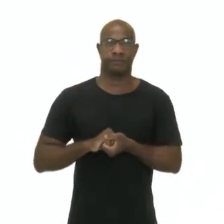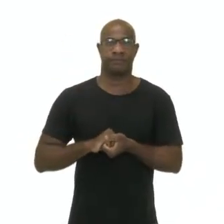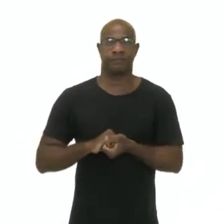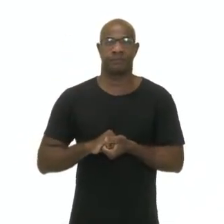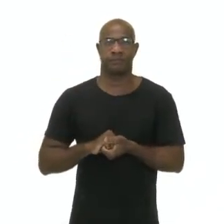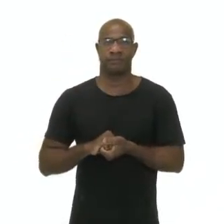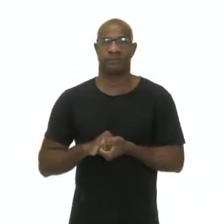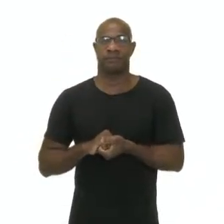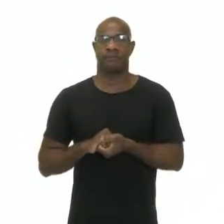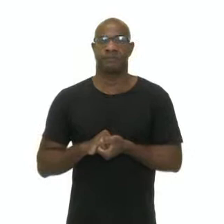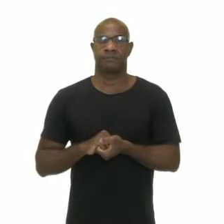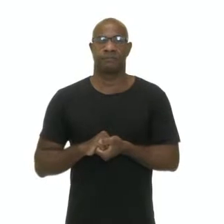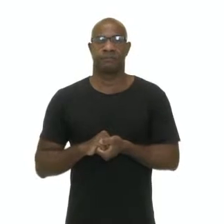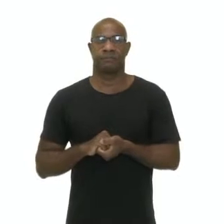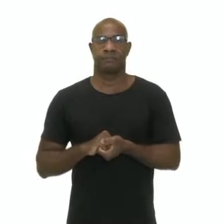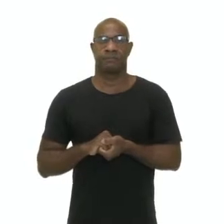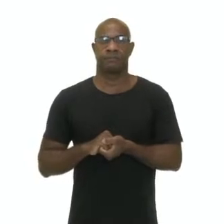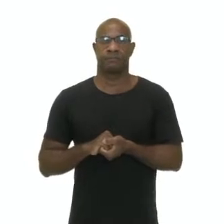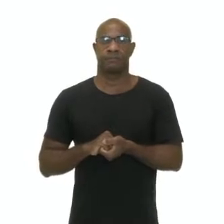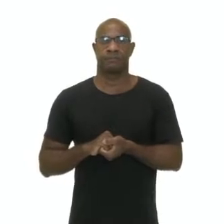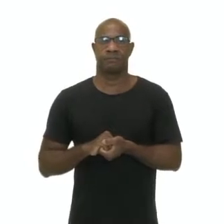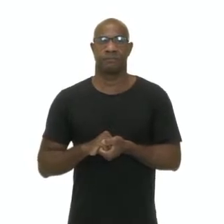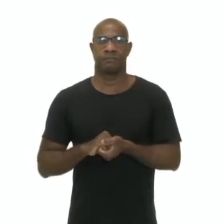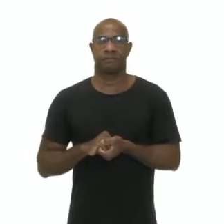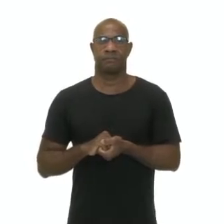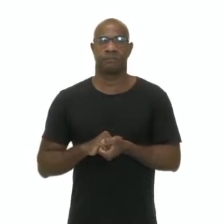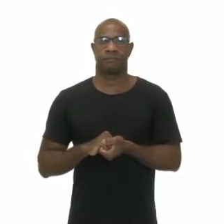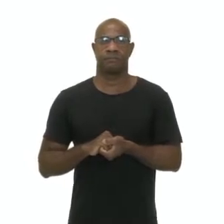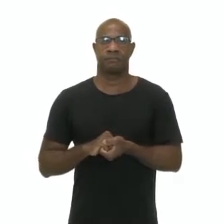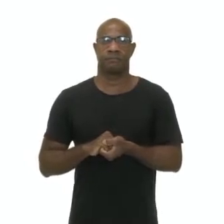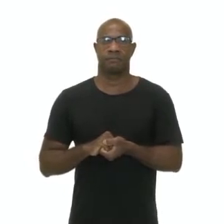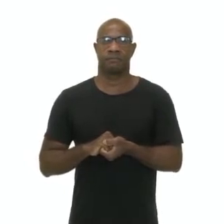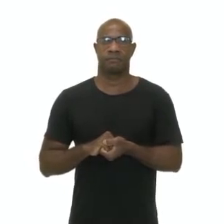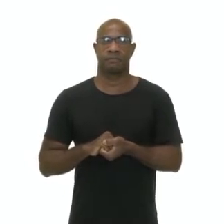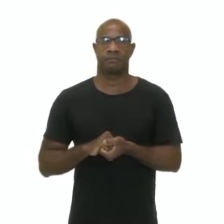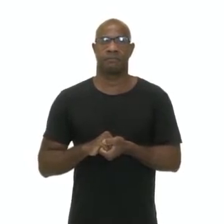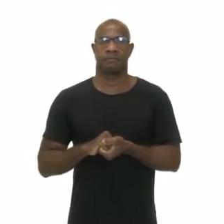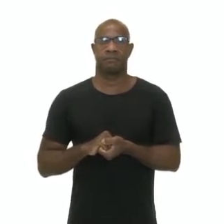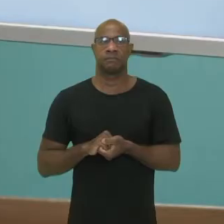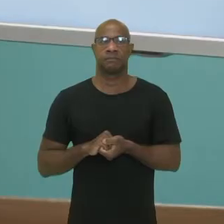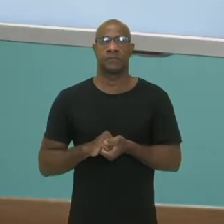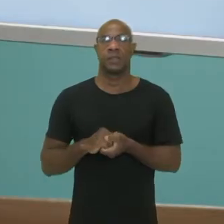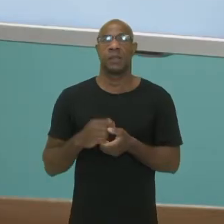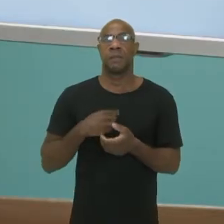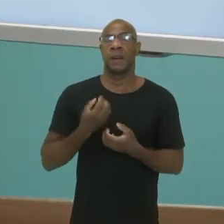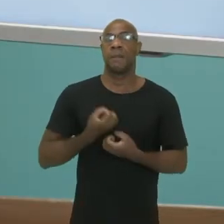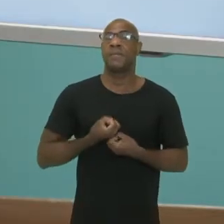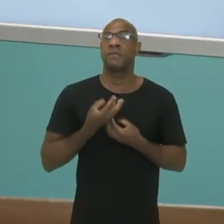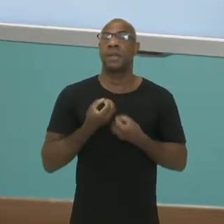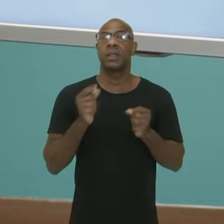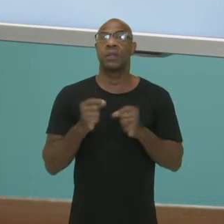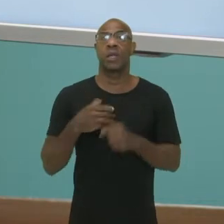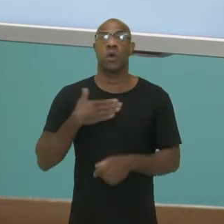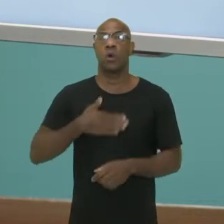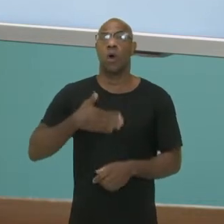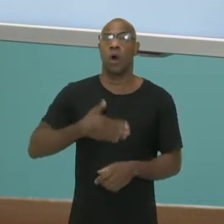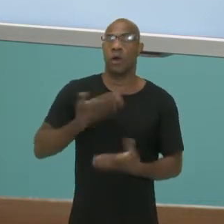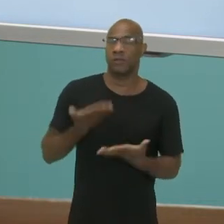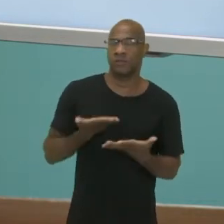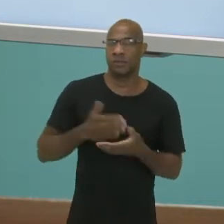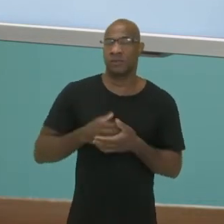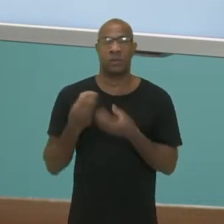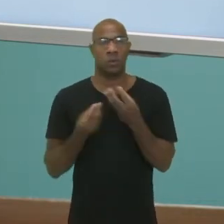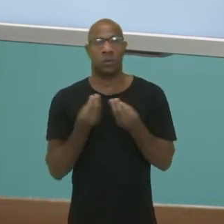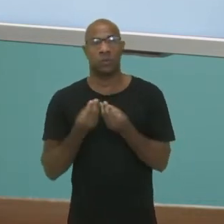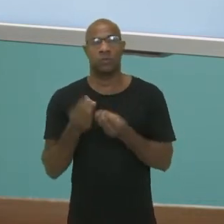a TV, menos as séries, jogar ajedrez, etc. Então, para expressar gustos, isso me gusta, o